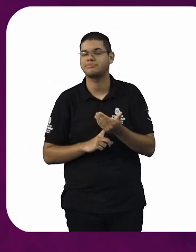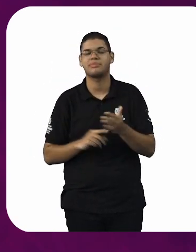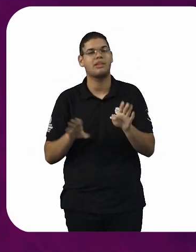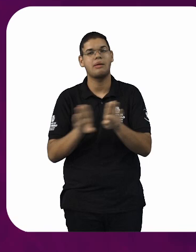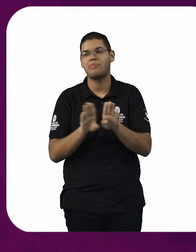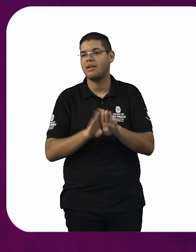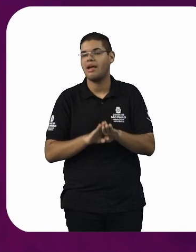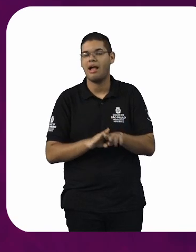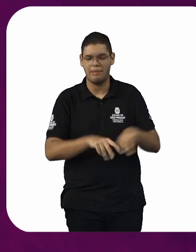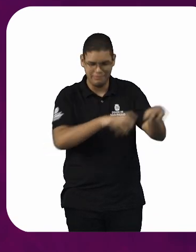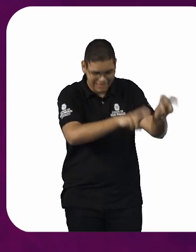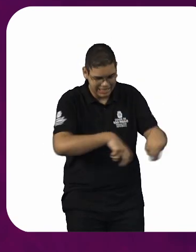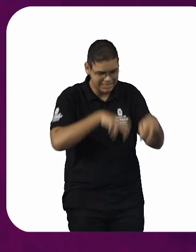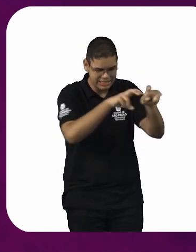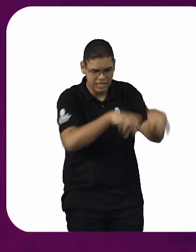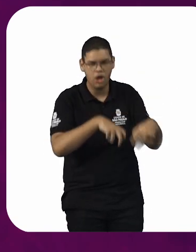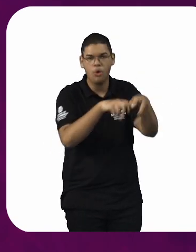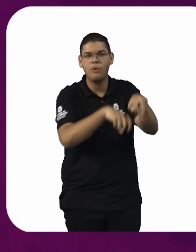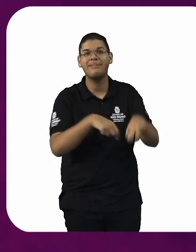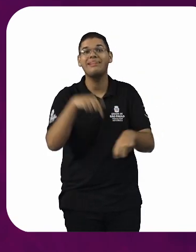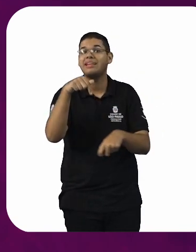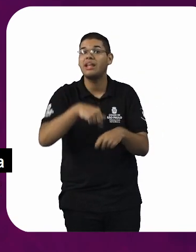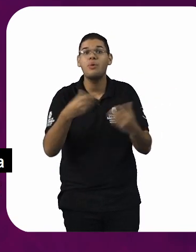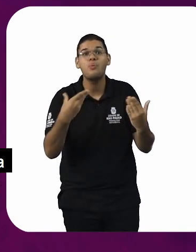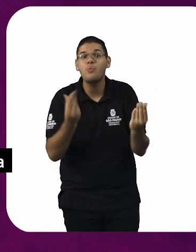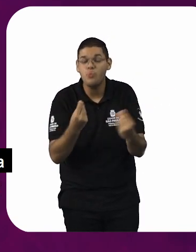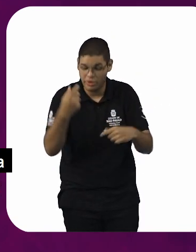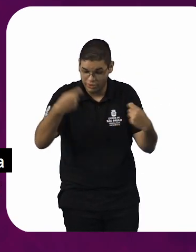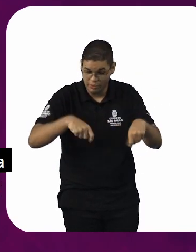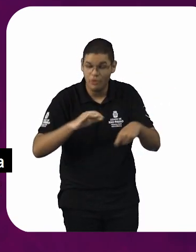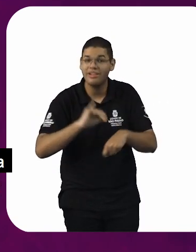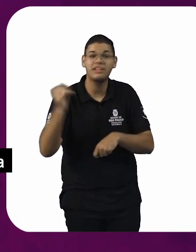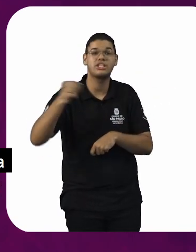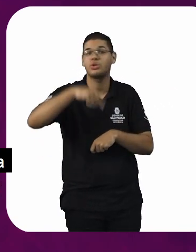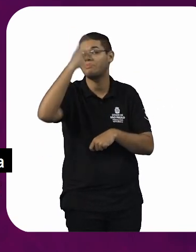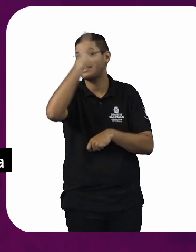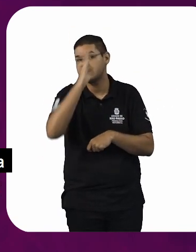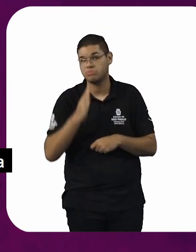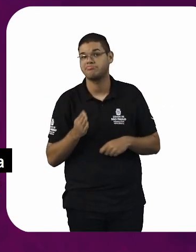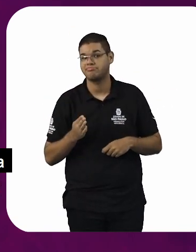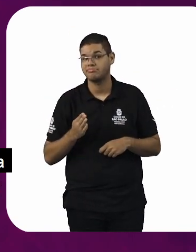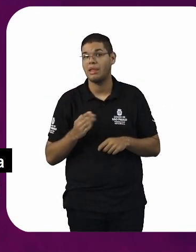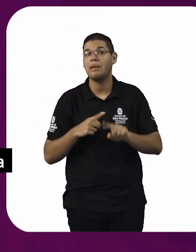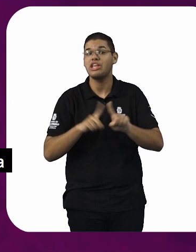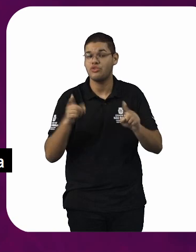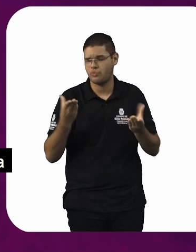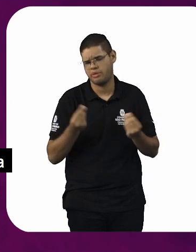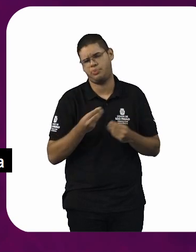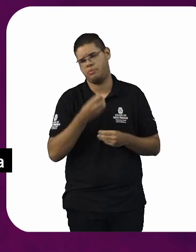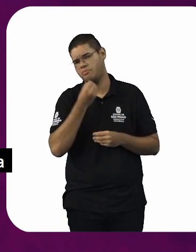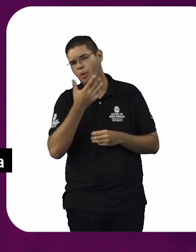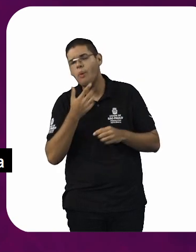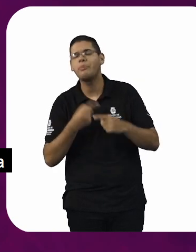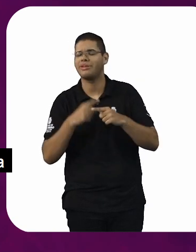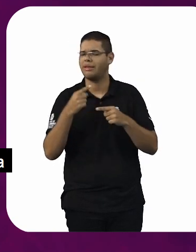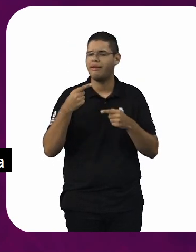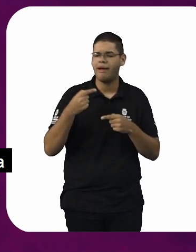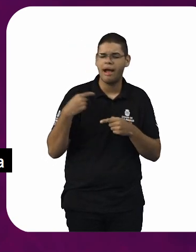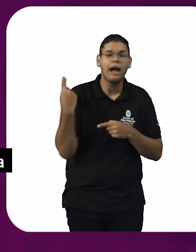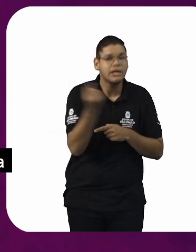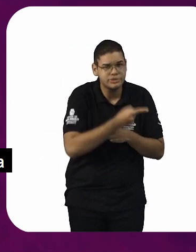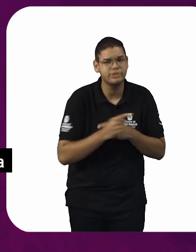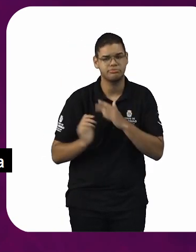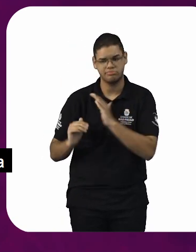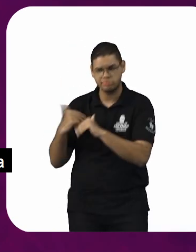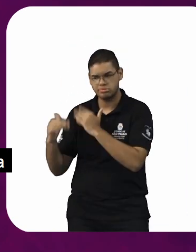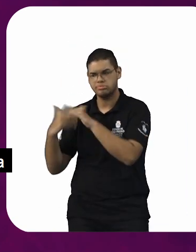mineração, que eram necessários aqui no nosso país e foram essenciais para a formação da nossa sociedade enquanto nós a conhecemos.